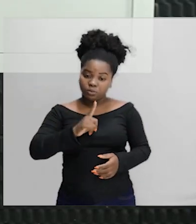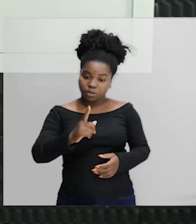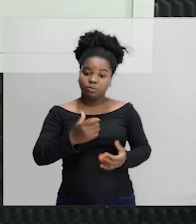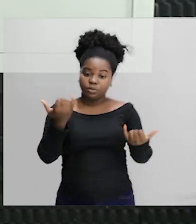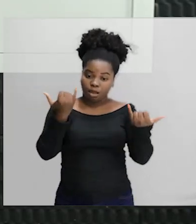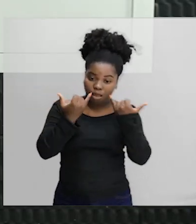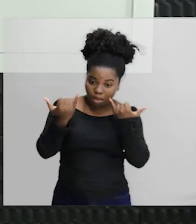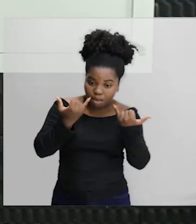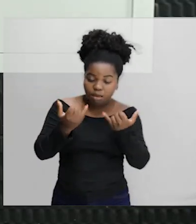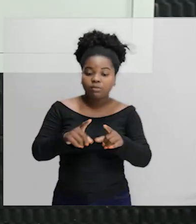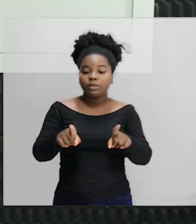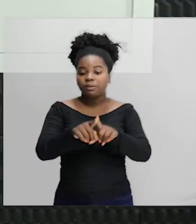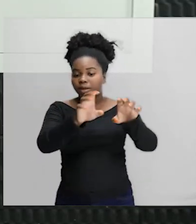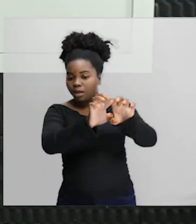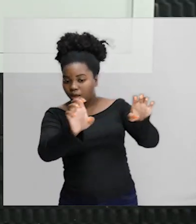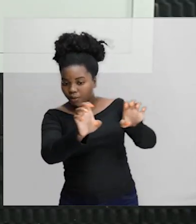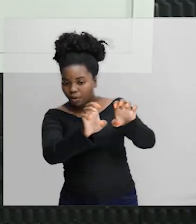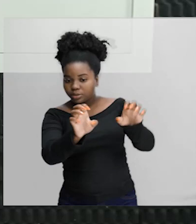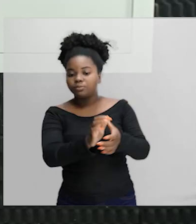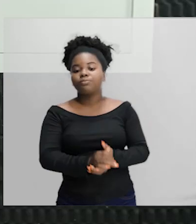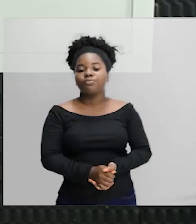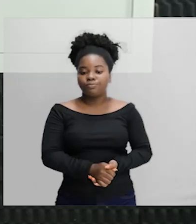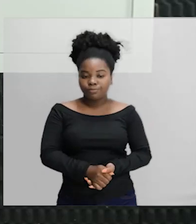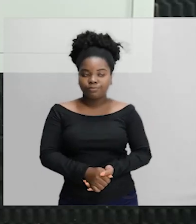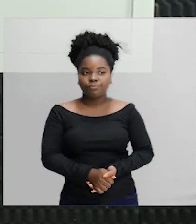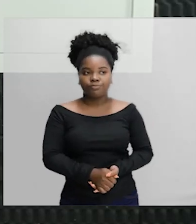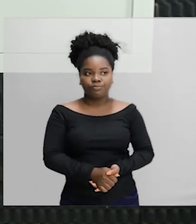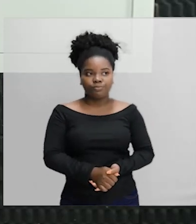dados, nós já temos a equação, que é esta, né?